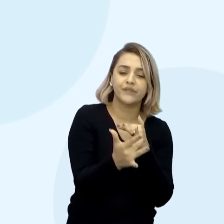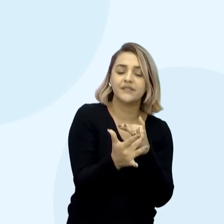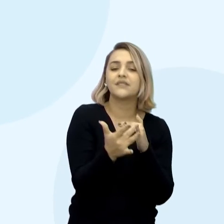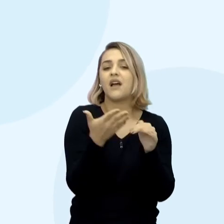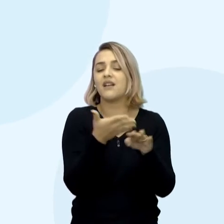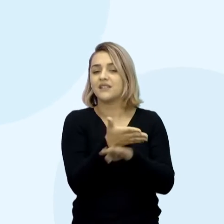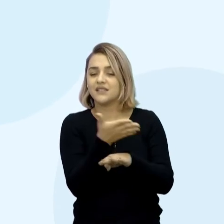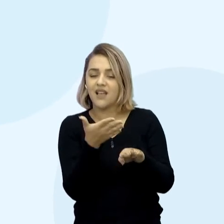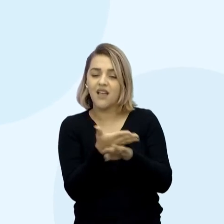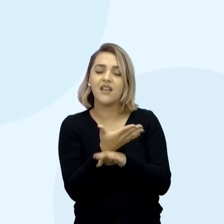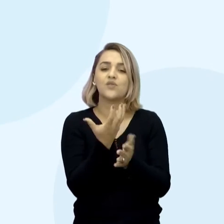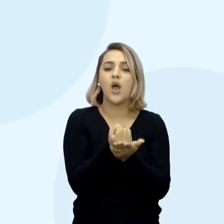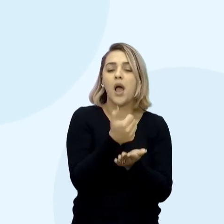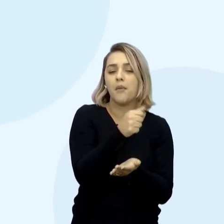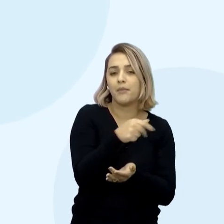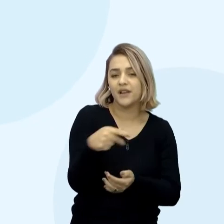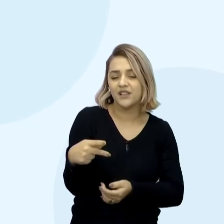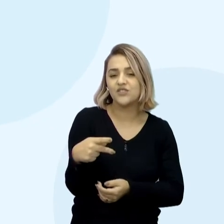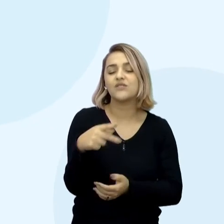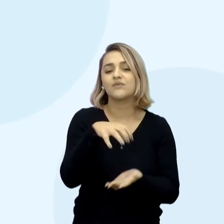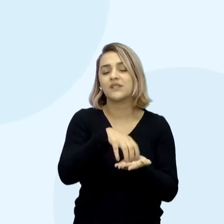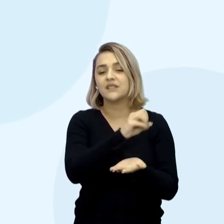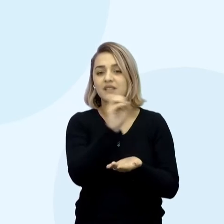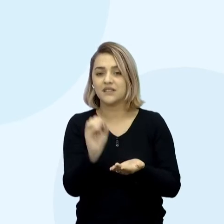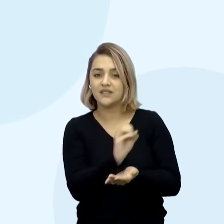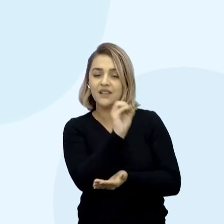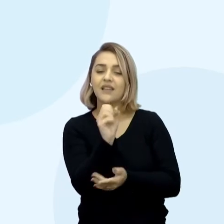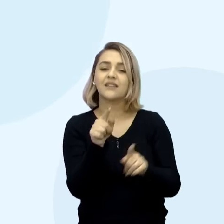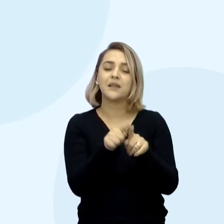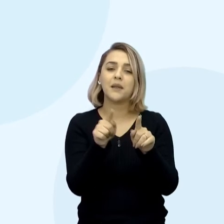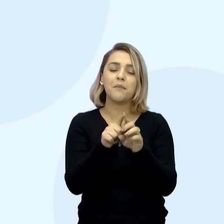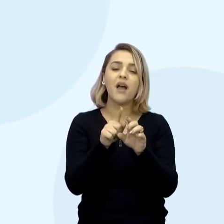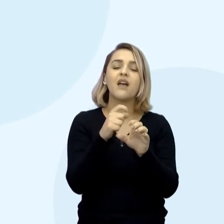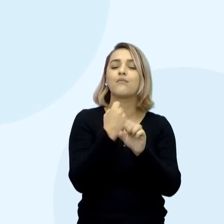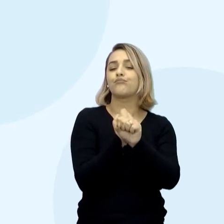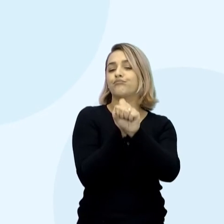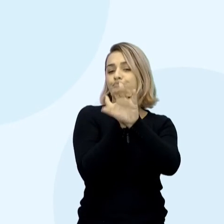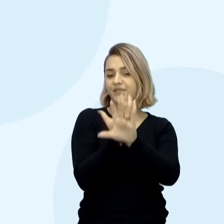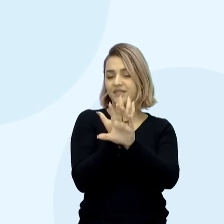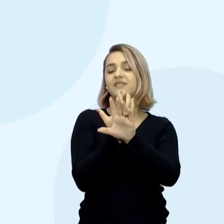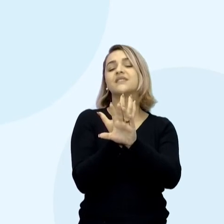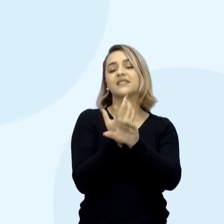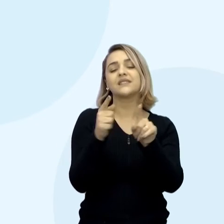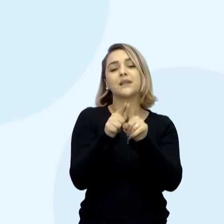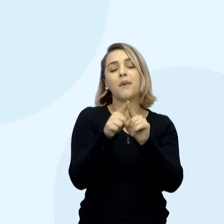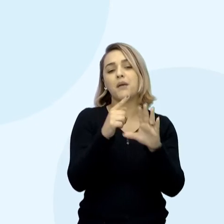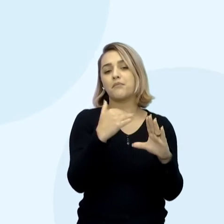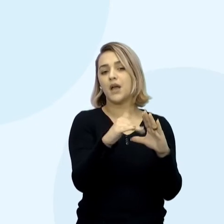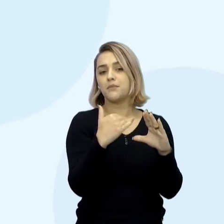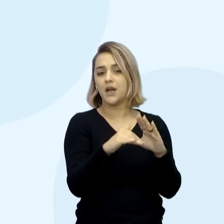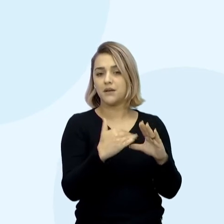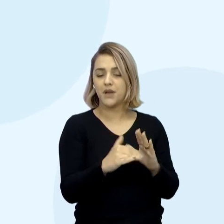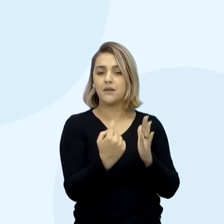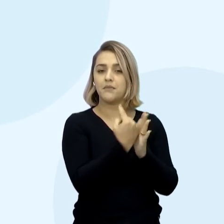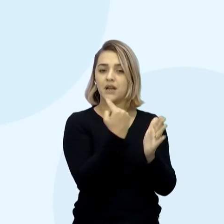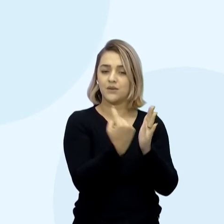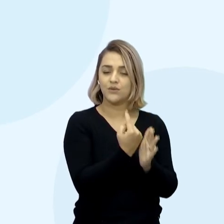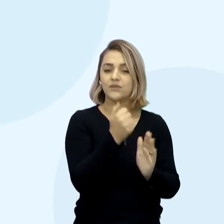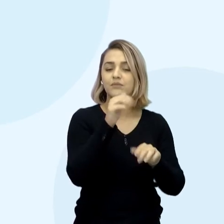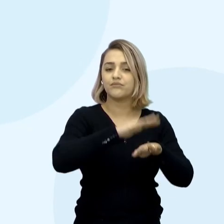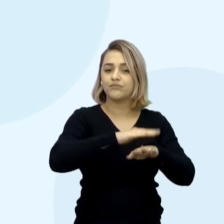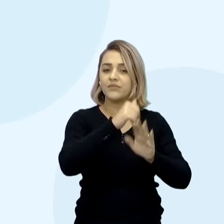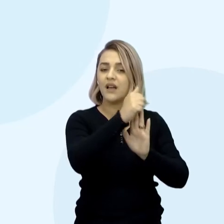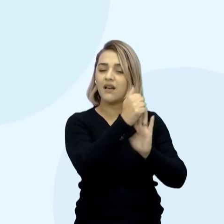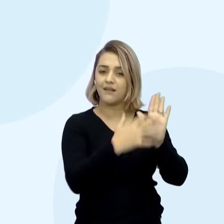Mídias, chamadas de vídeo e formulários para a elaboração de atividades.